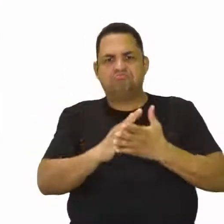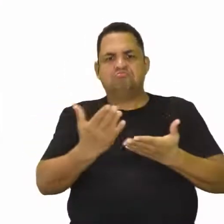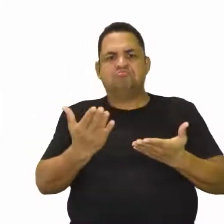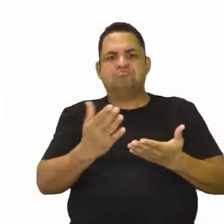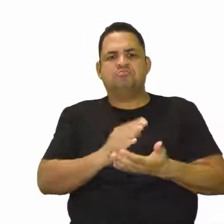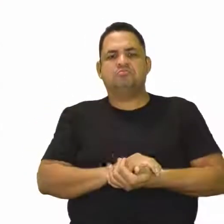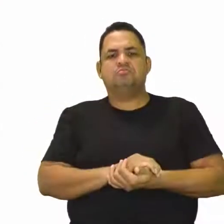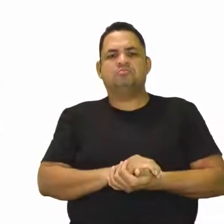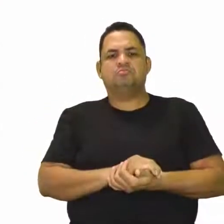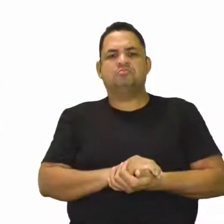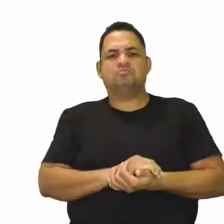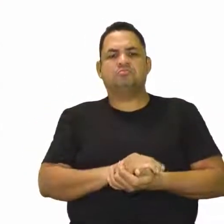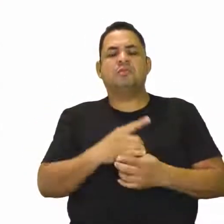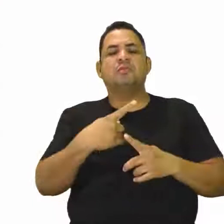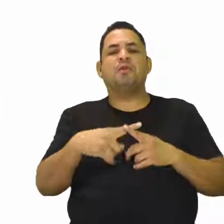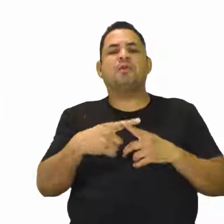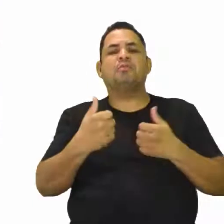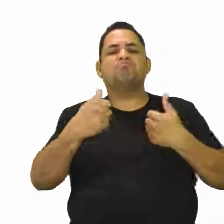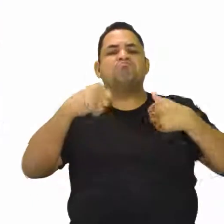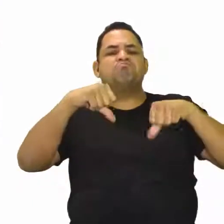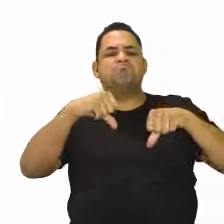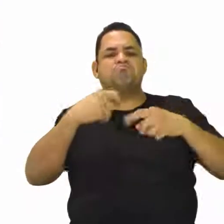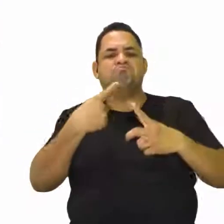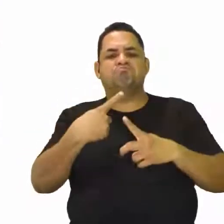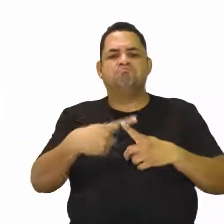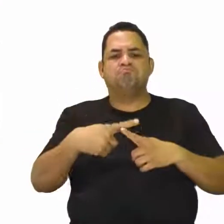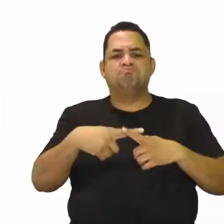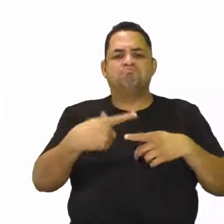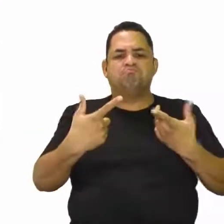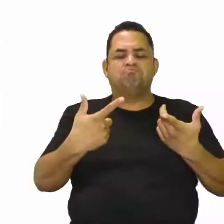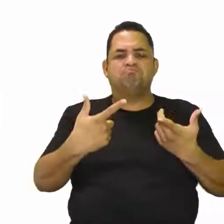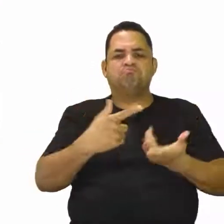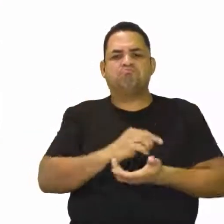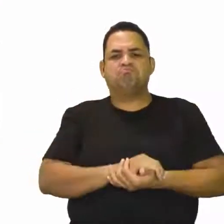piorar. Por que a crise? Devido a